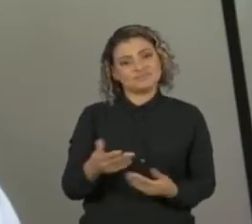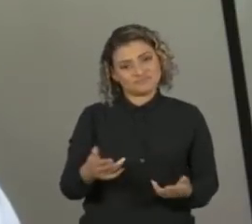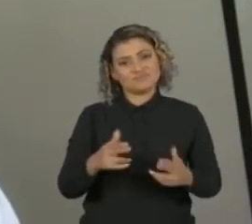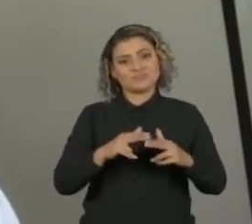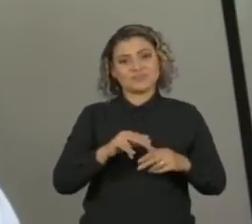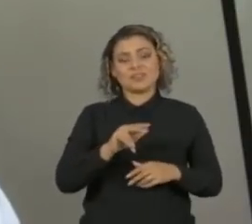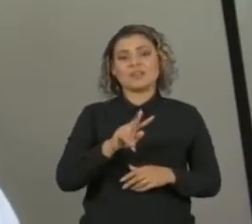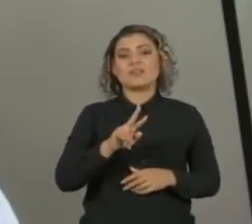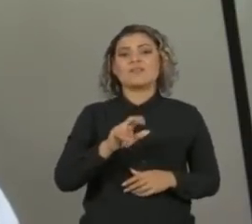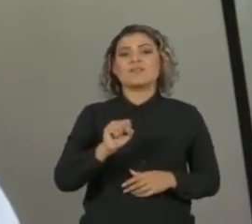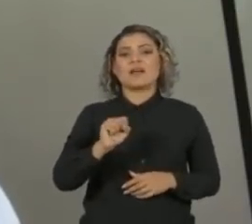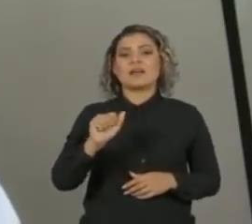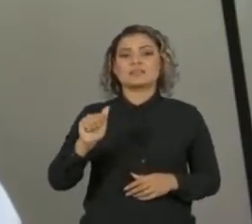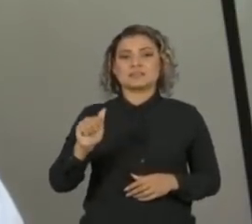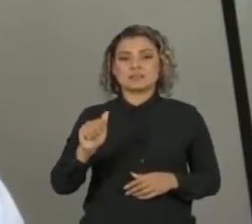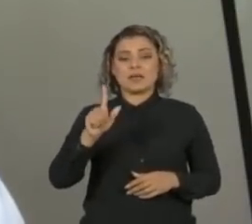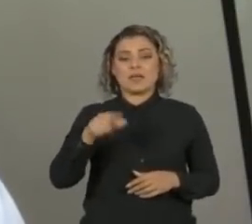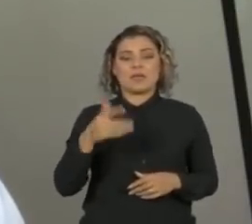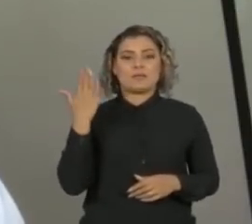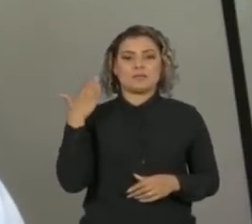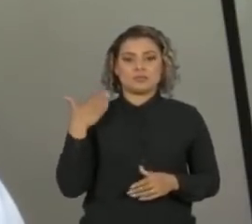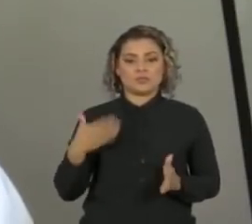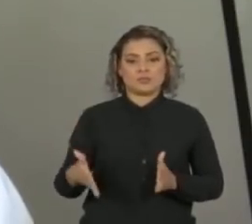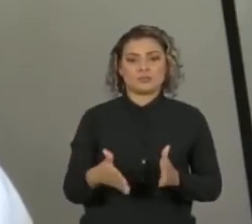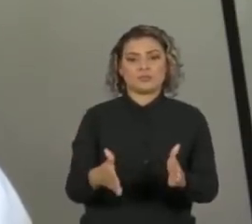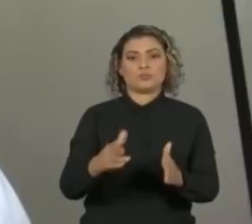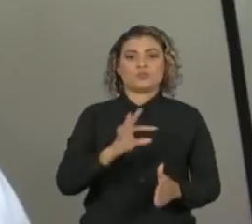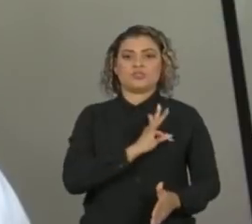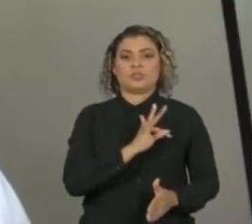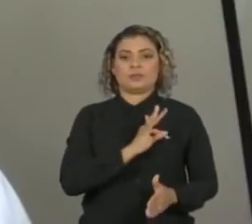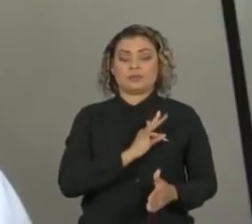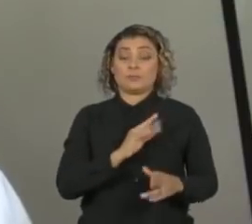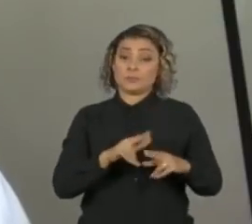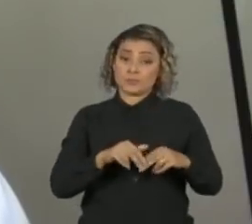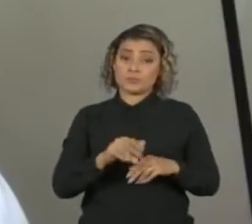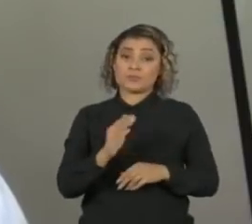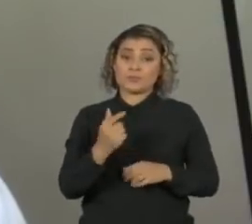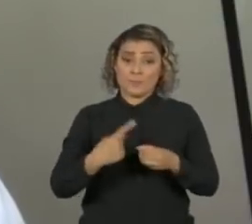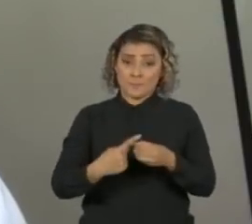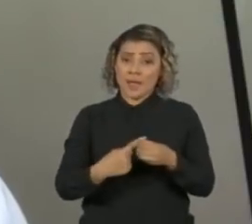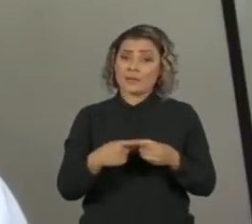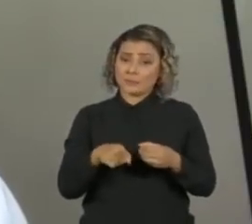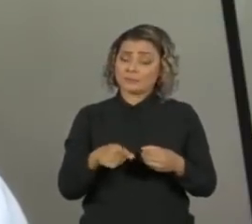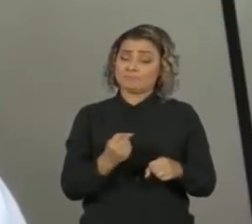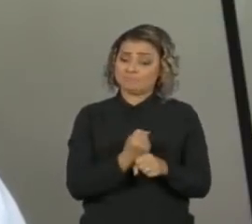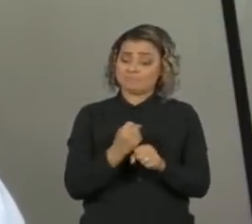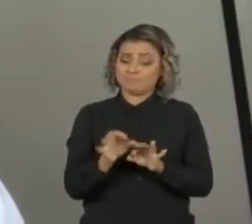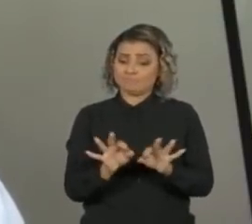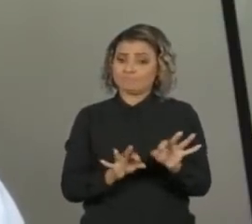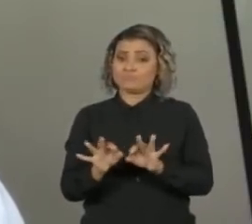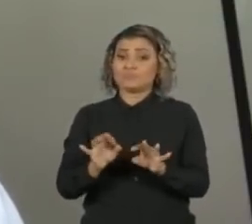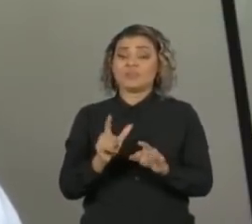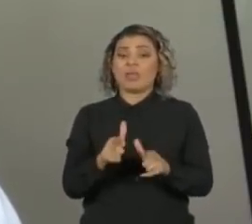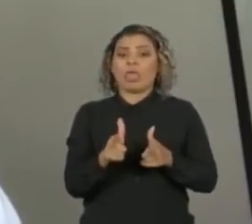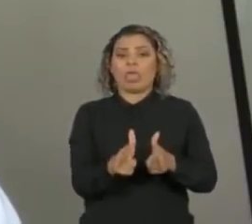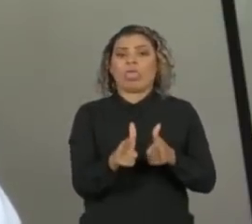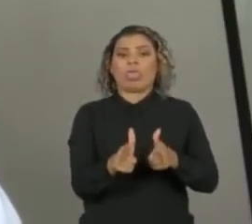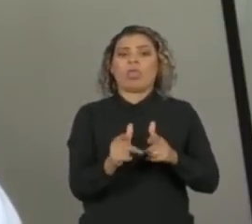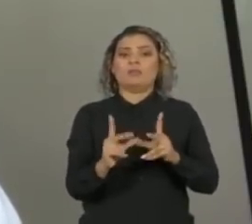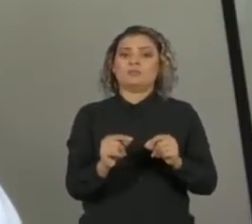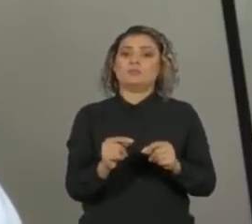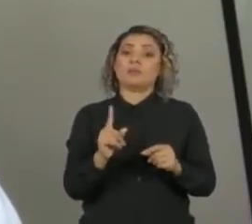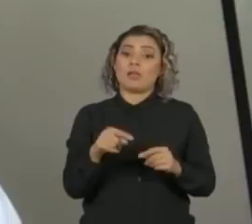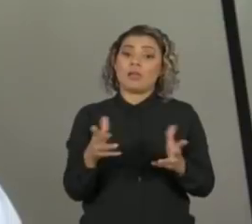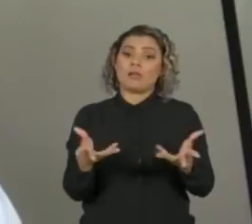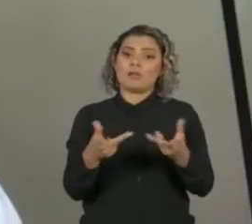ou antigo leito maior do Tietê. É um bairro autoconstruído, recebe um apelido que deveria ser um elogio,